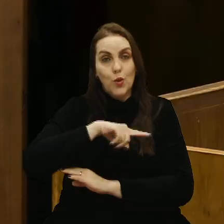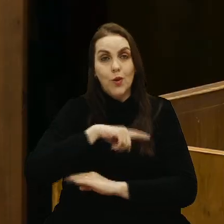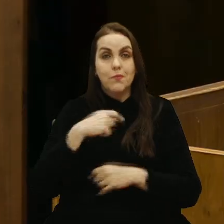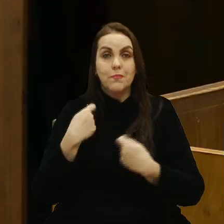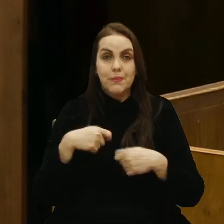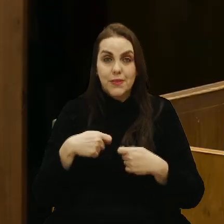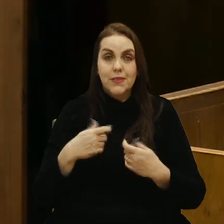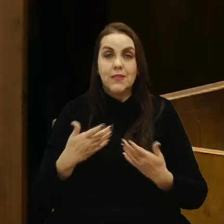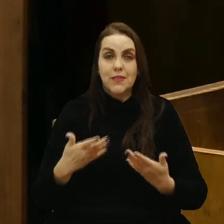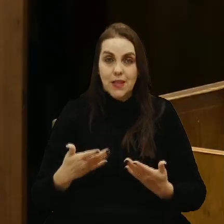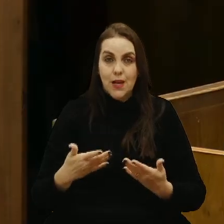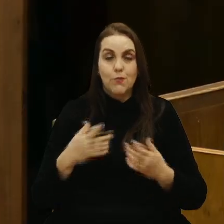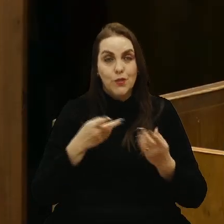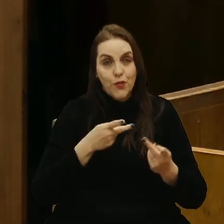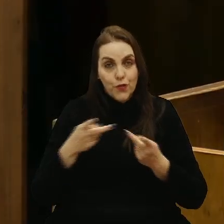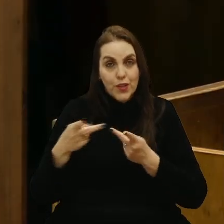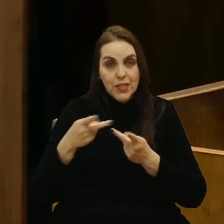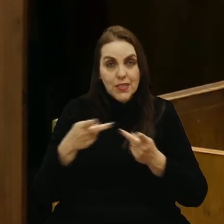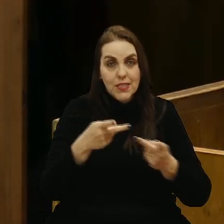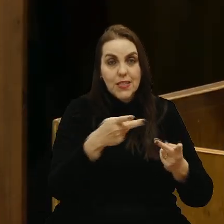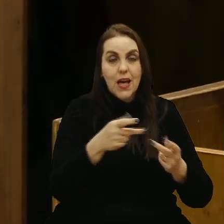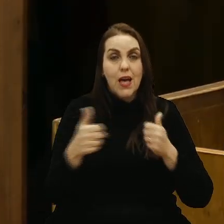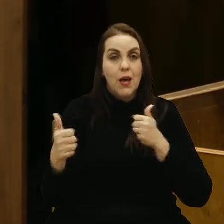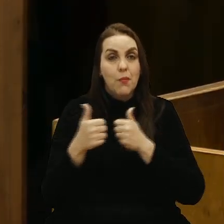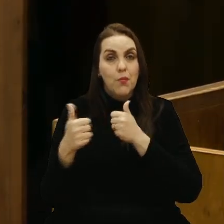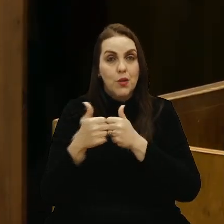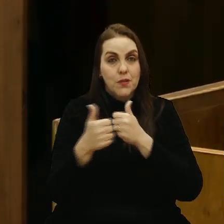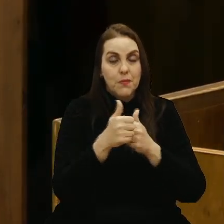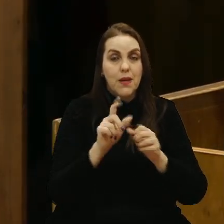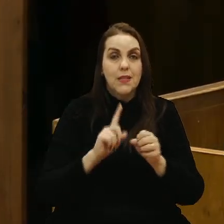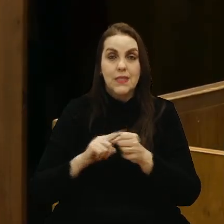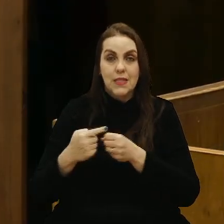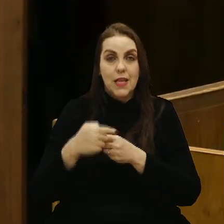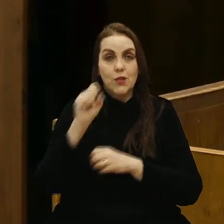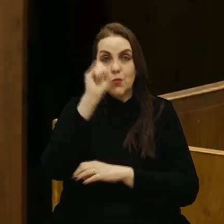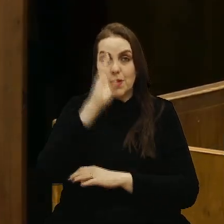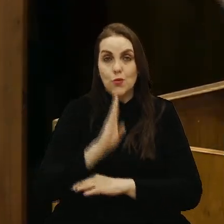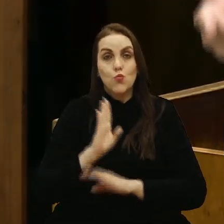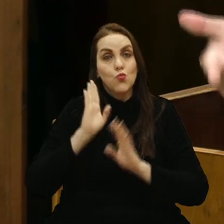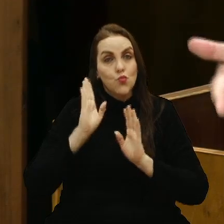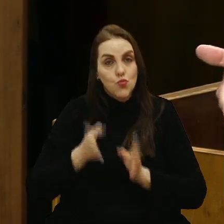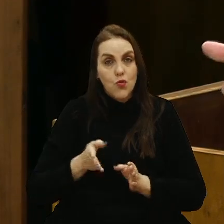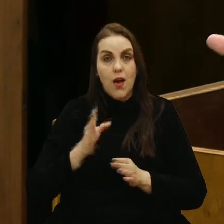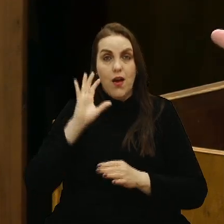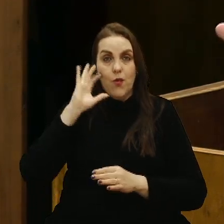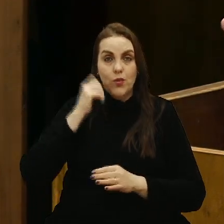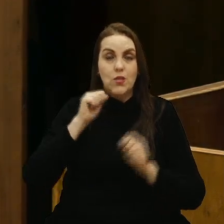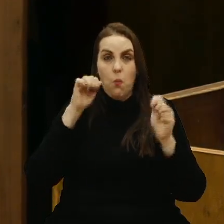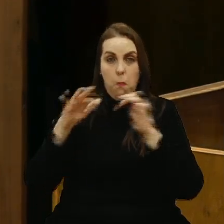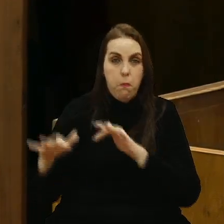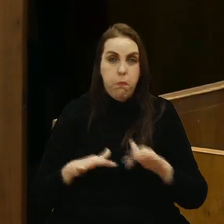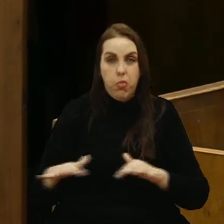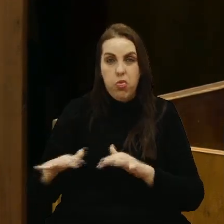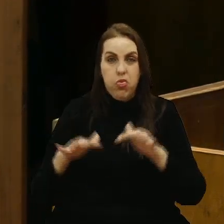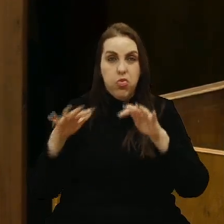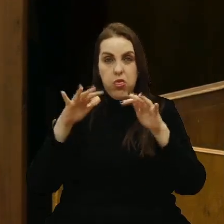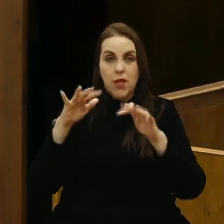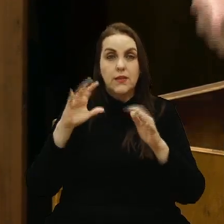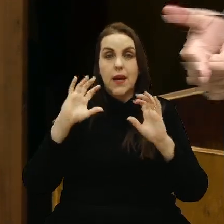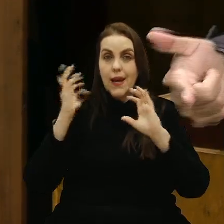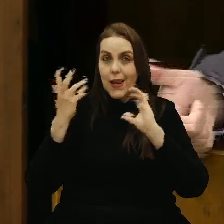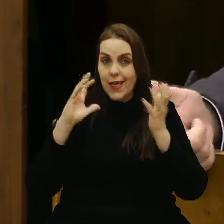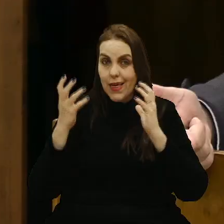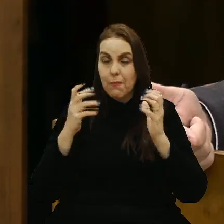deveríamos visitar, nos aproximar de municípios brasileiros que já enfrentaram catástrofes